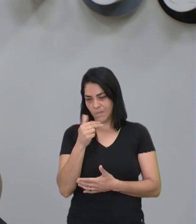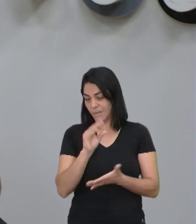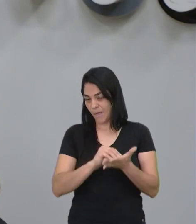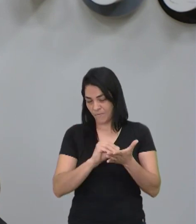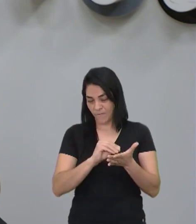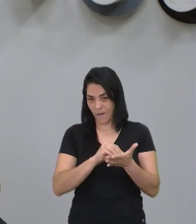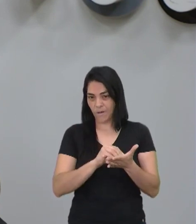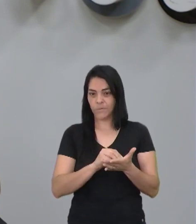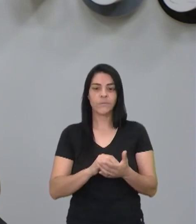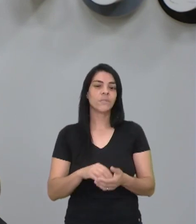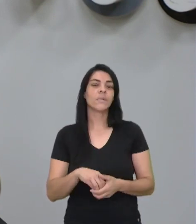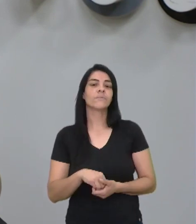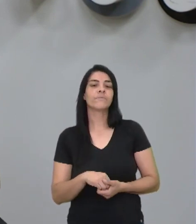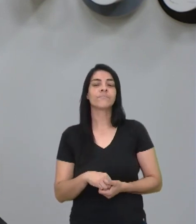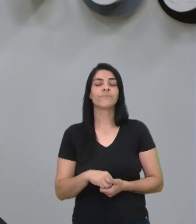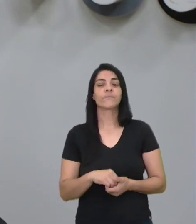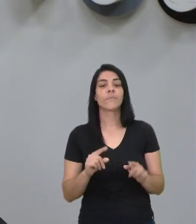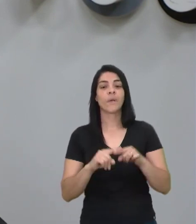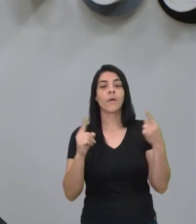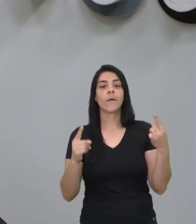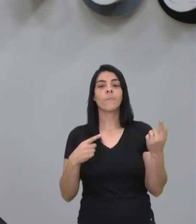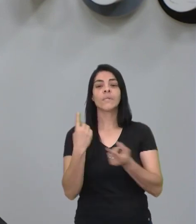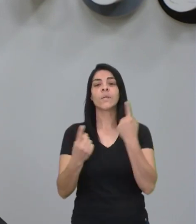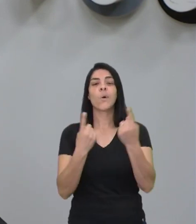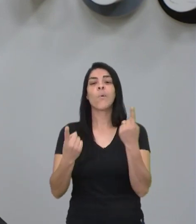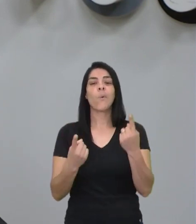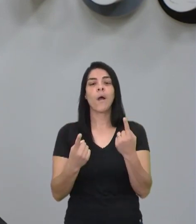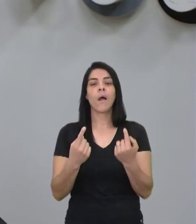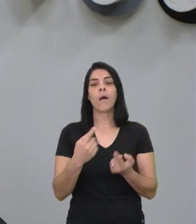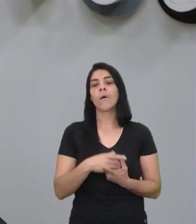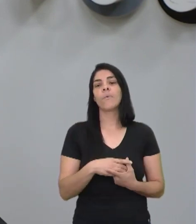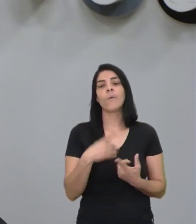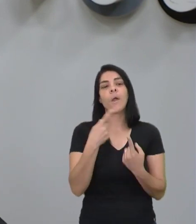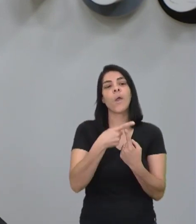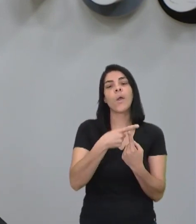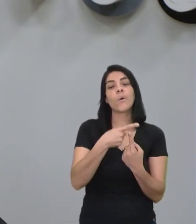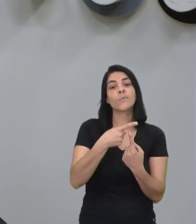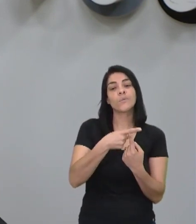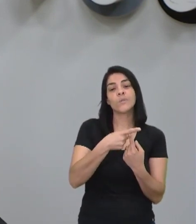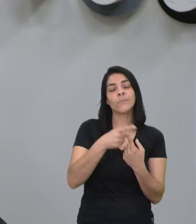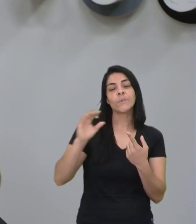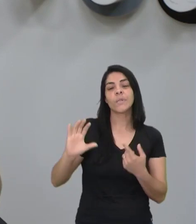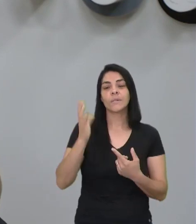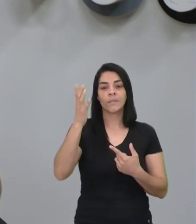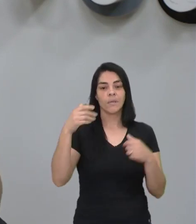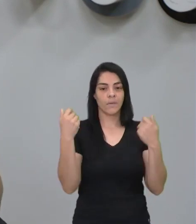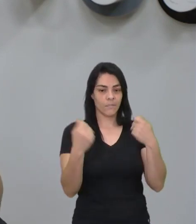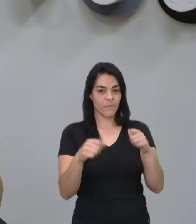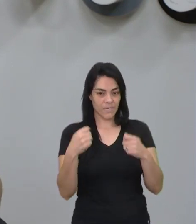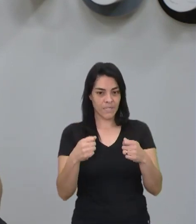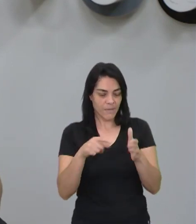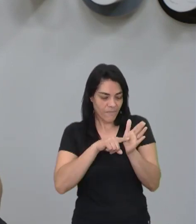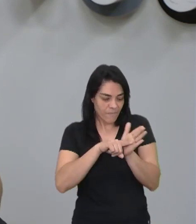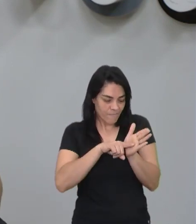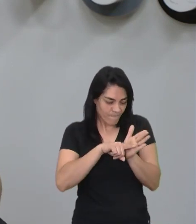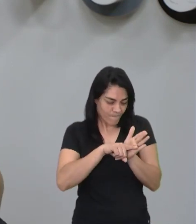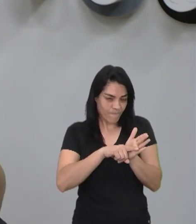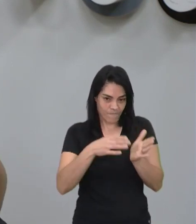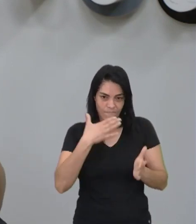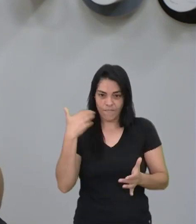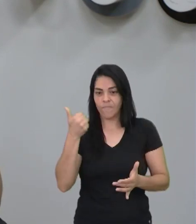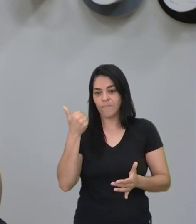olha só, eu já soube identificar. Mas qual o tipo de clorose que estava acontecendo, a gente precisaria de uma análise melhor,